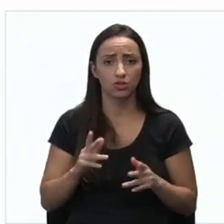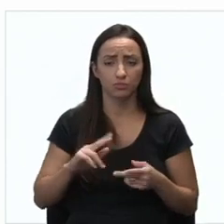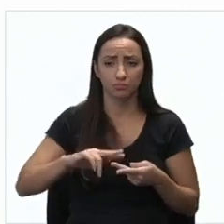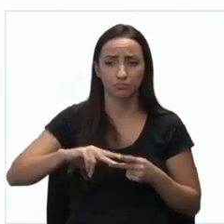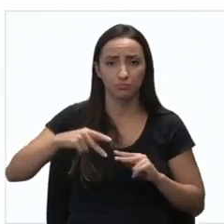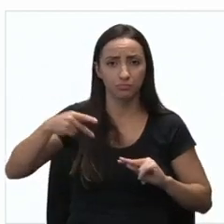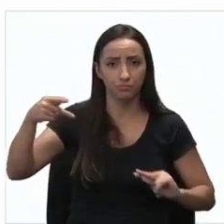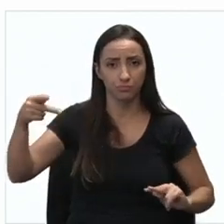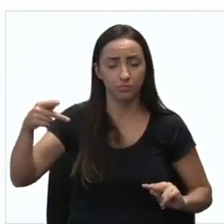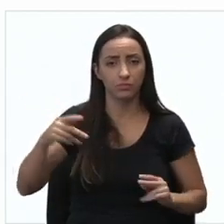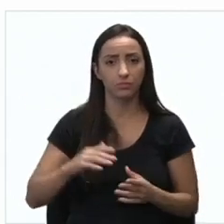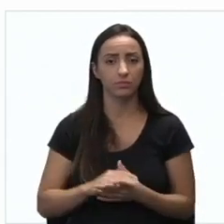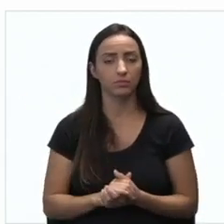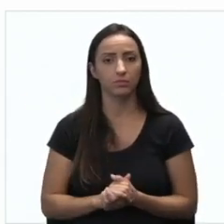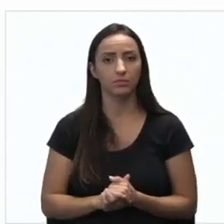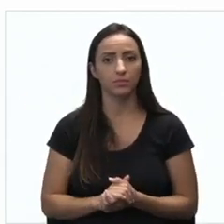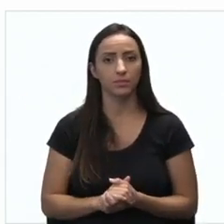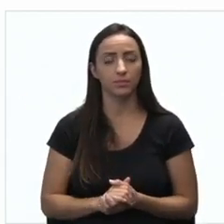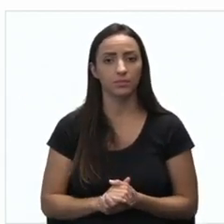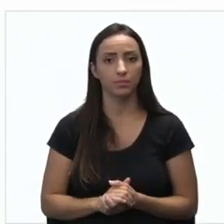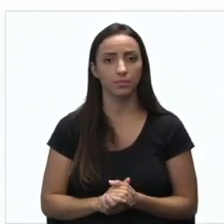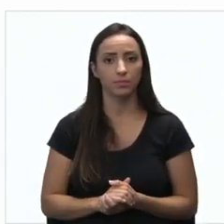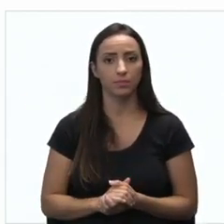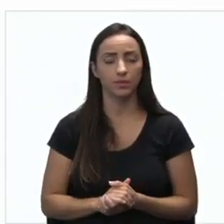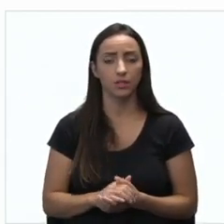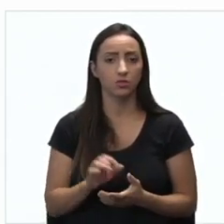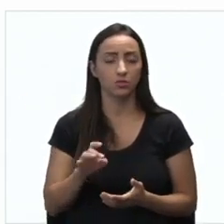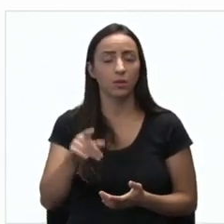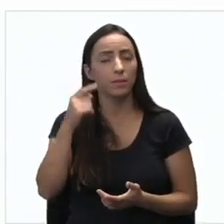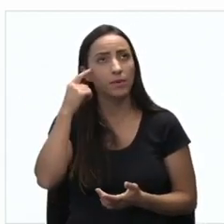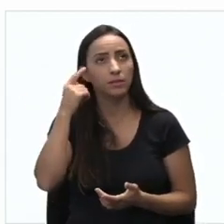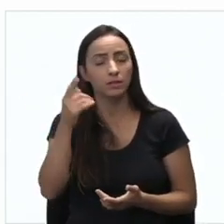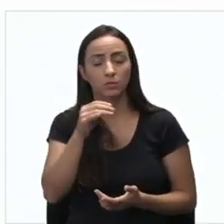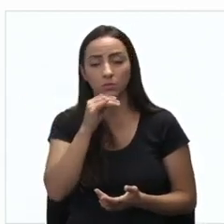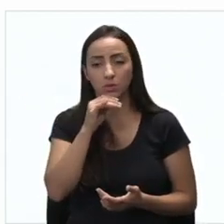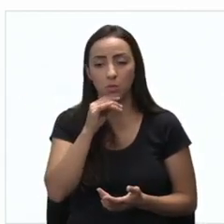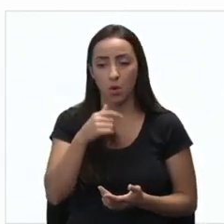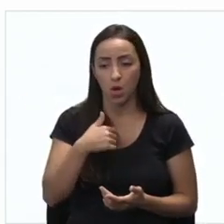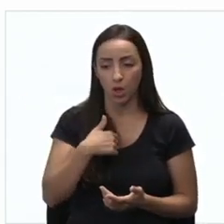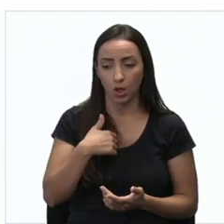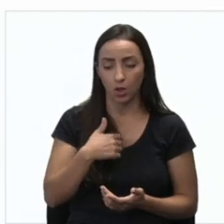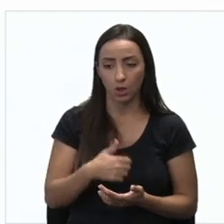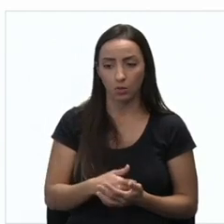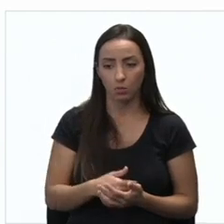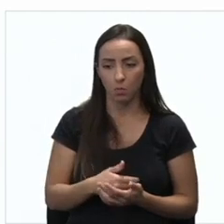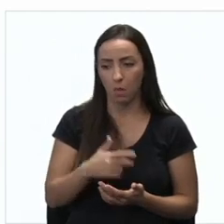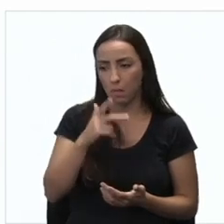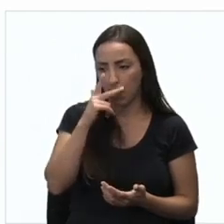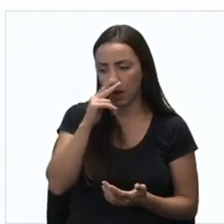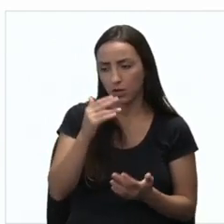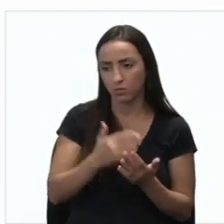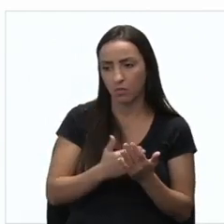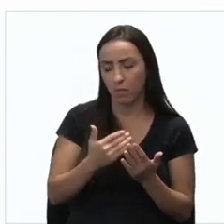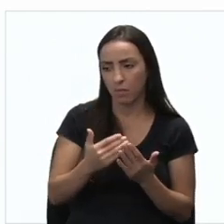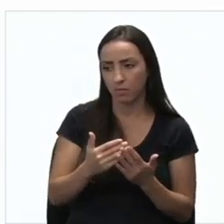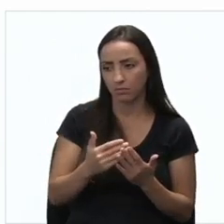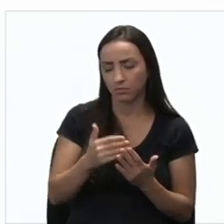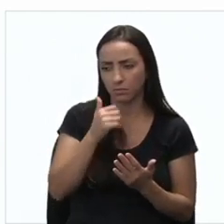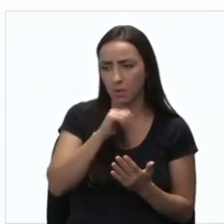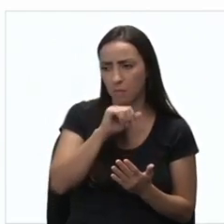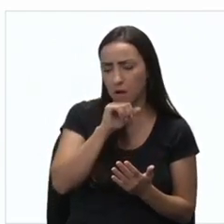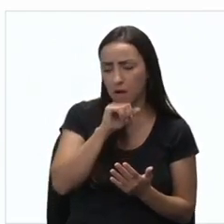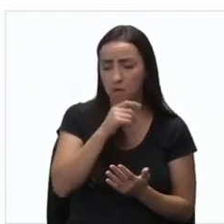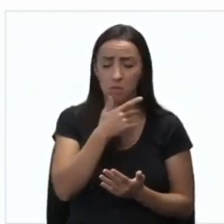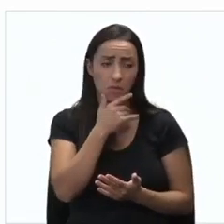hereditárias, né? Então, é só você, né, pensar aí, né? Eu sou mais parecido com a minha mãe, com meu